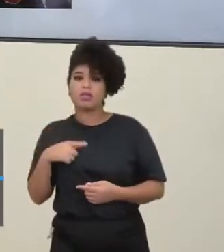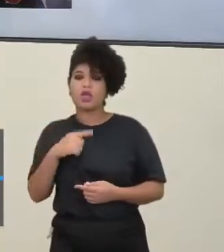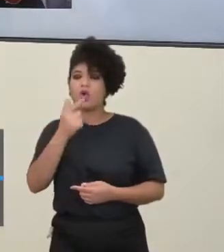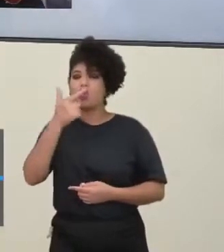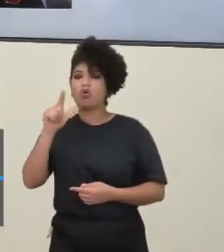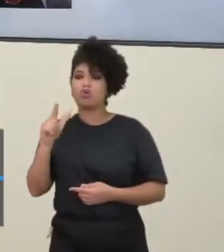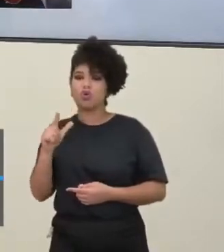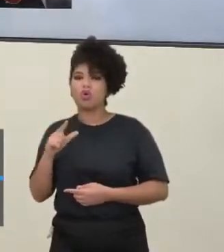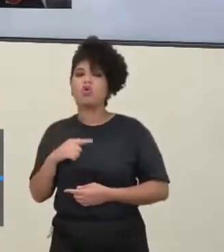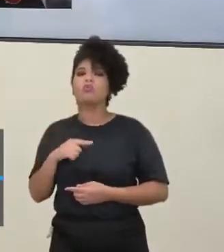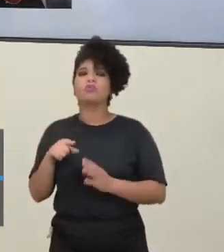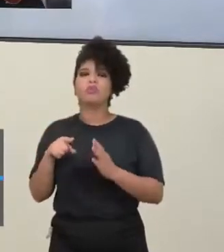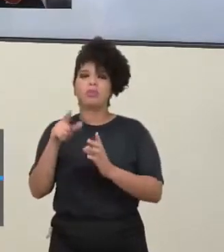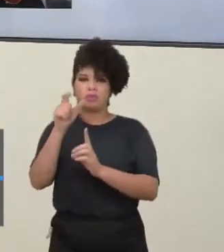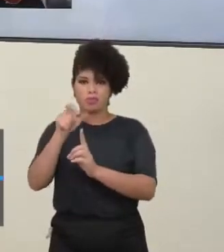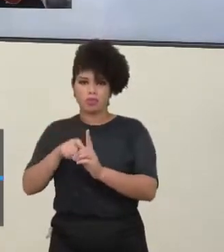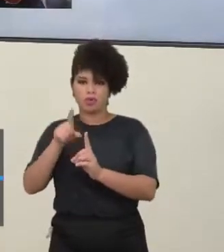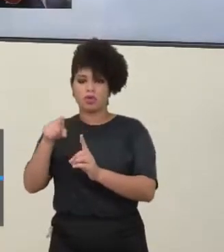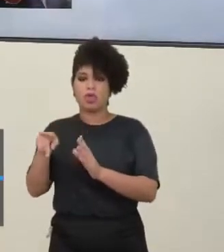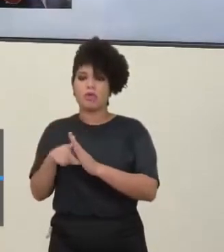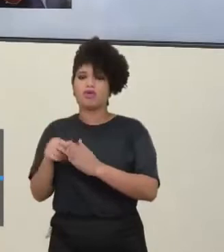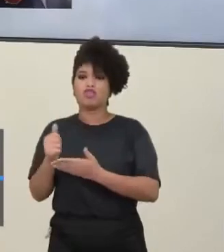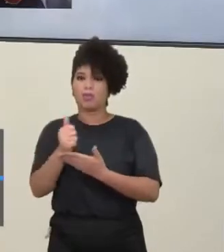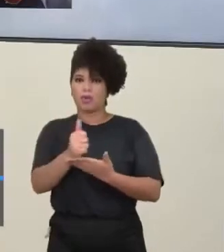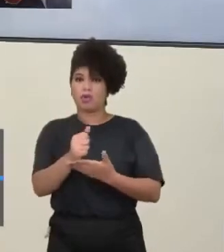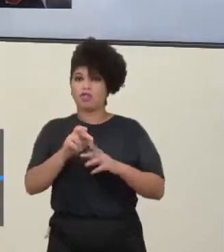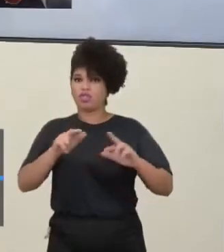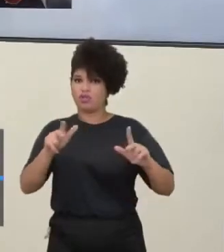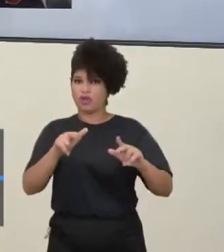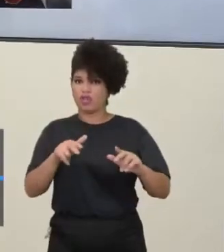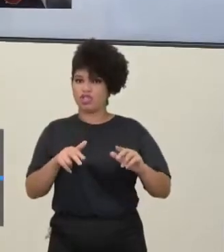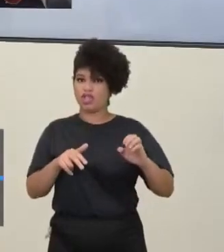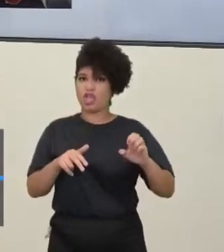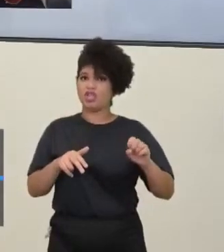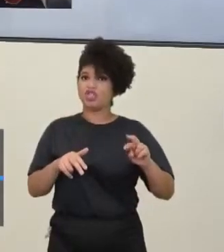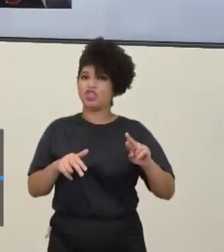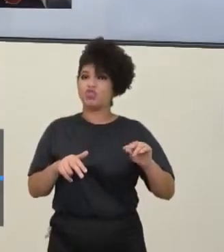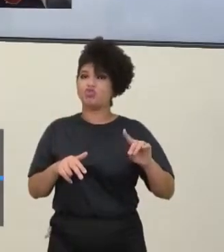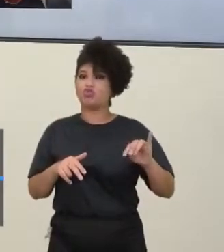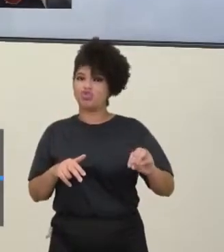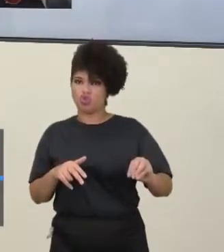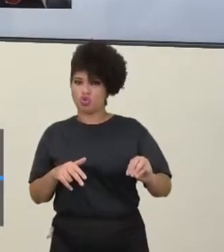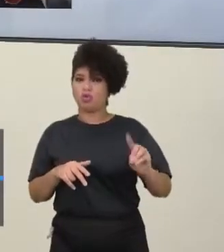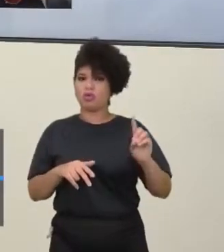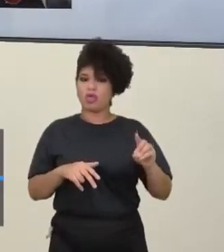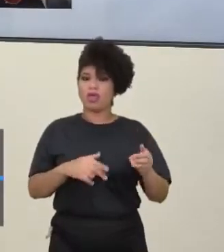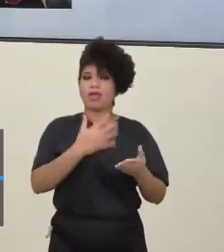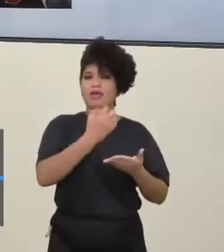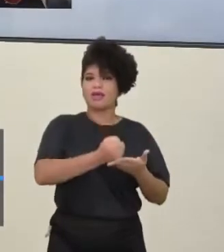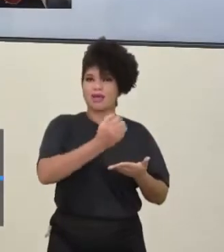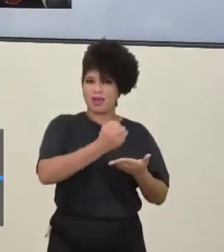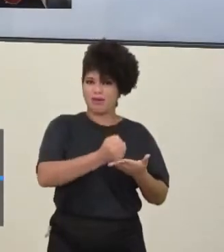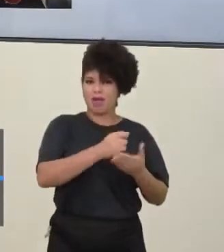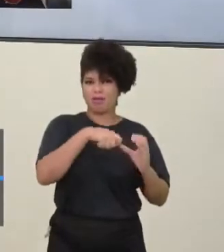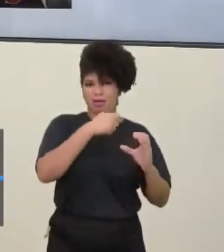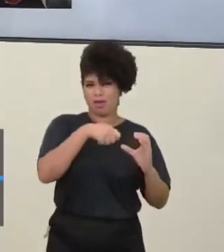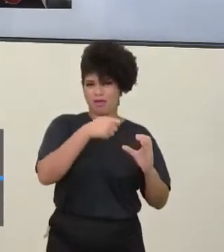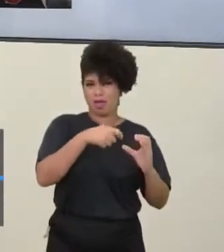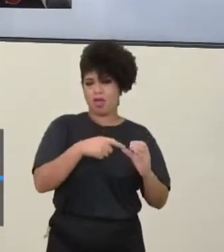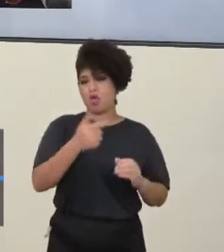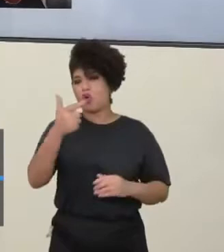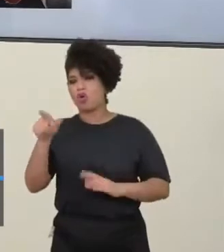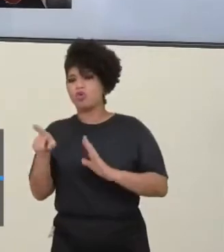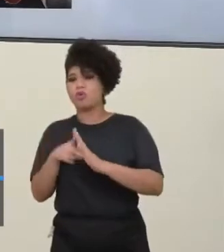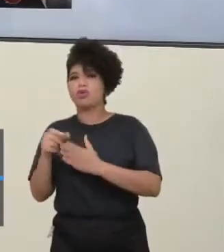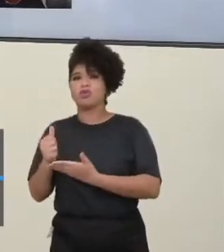tenho o músico de apoio, que já é uma outra pessoa, que não fez aquela gravação do estúdio, tá? Às vezes acontece de assumir as duas